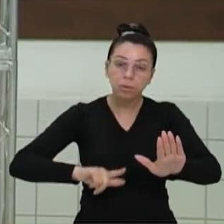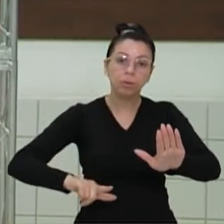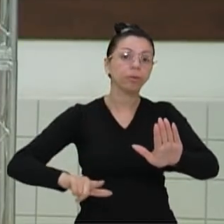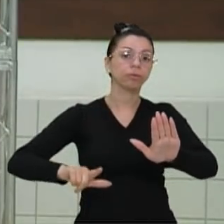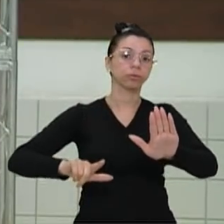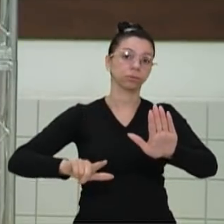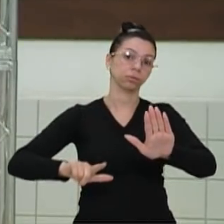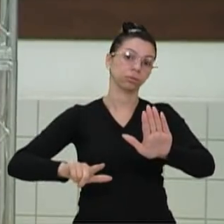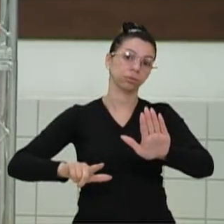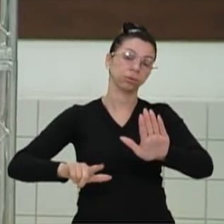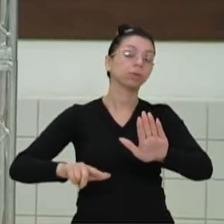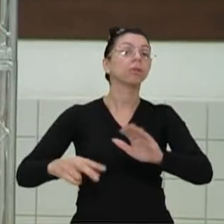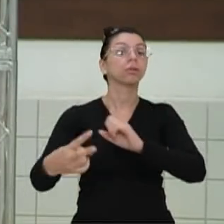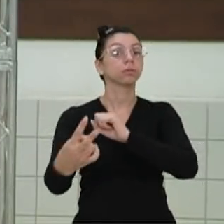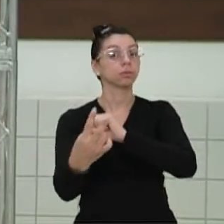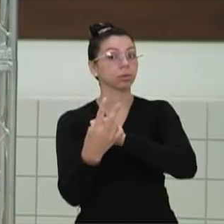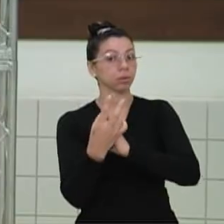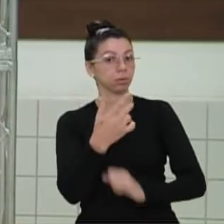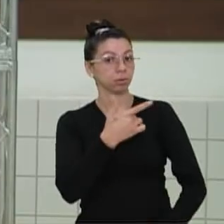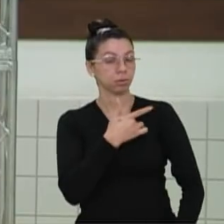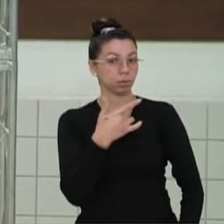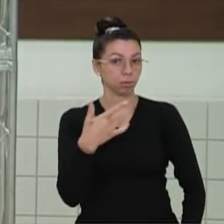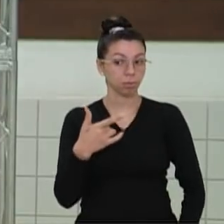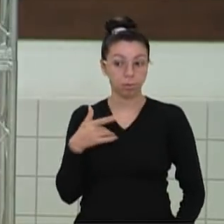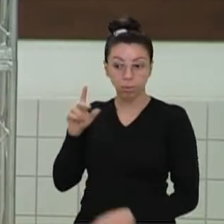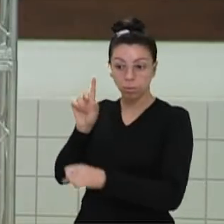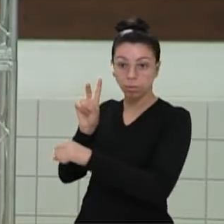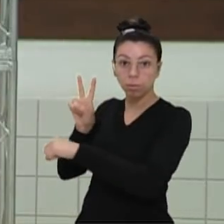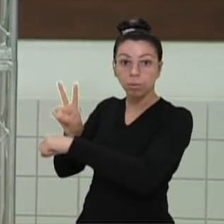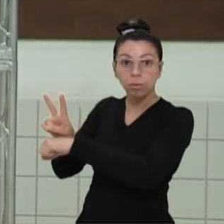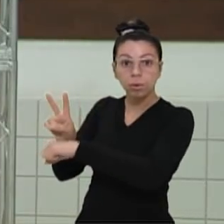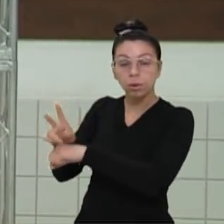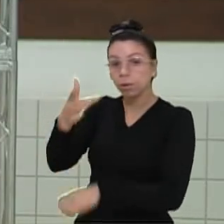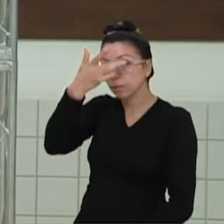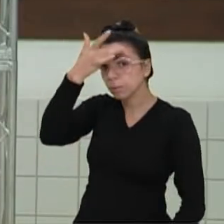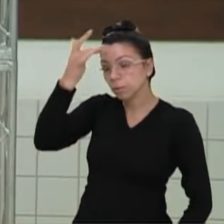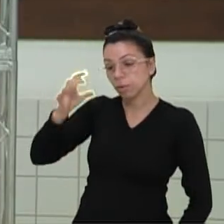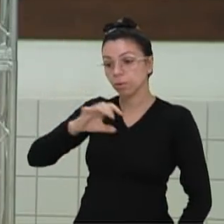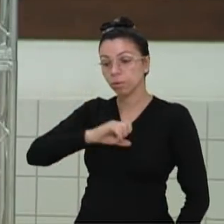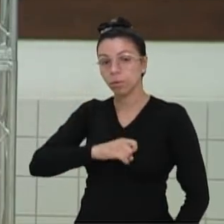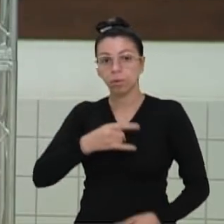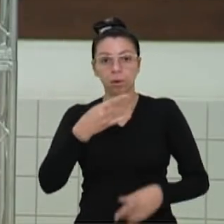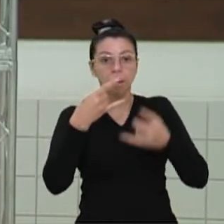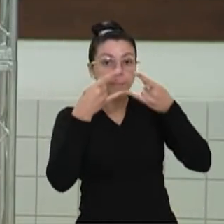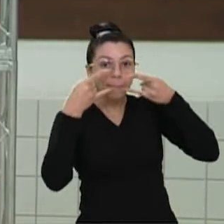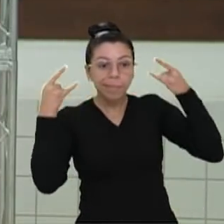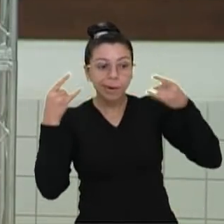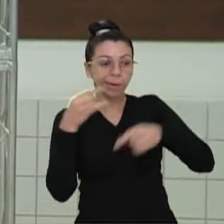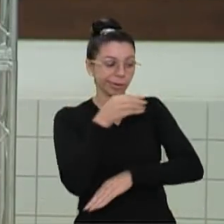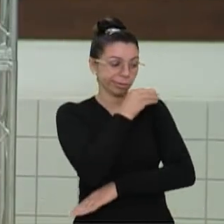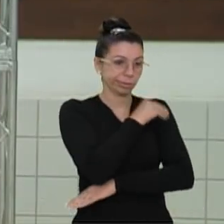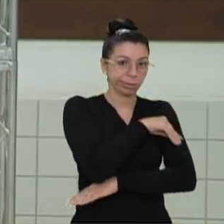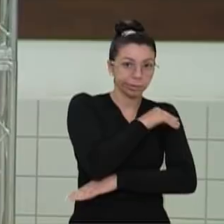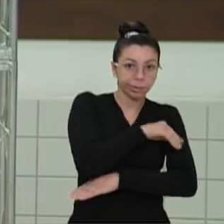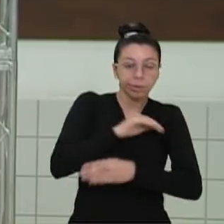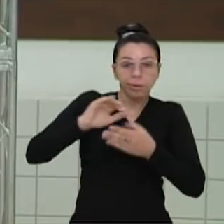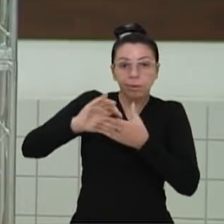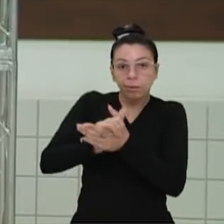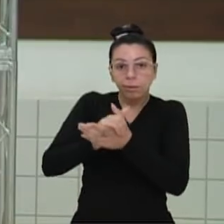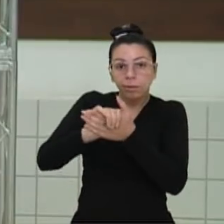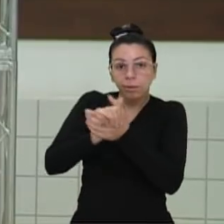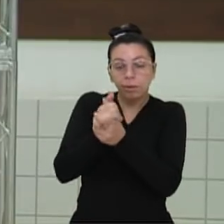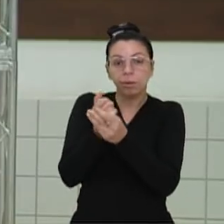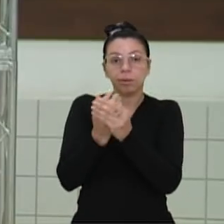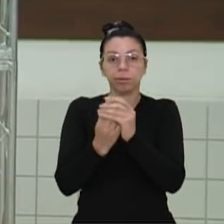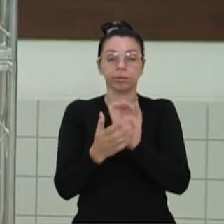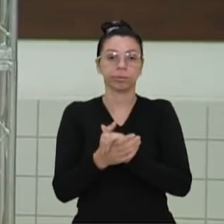aqui, ó. Cuidar da saúde, que a gente ama. Então, usa máscara, usa álcool gel, lava os alimentos, cuida. Nada